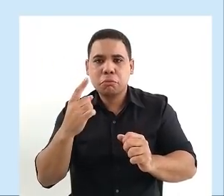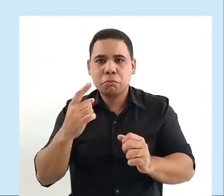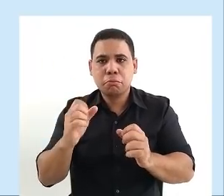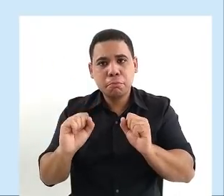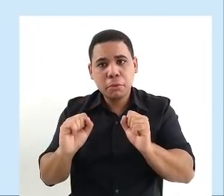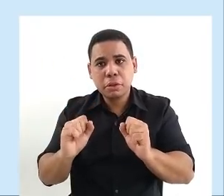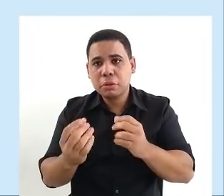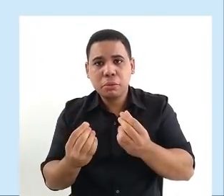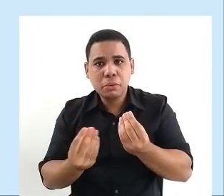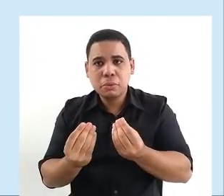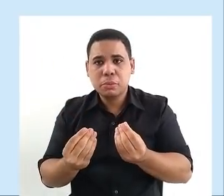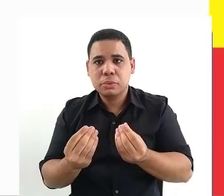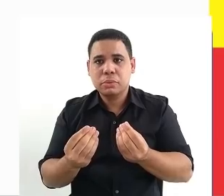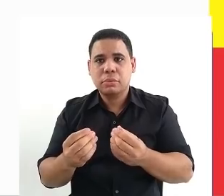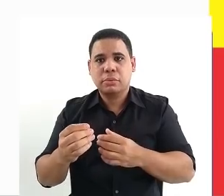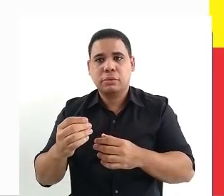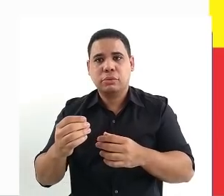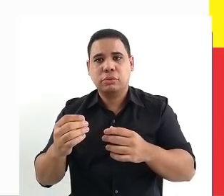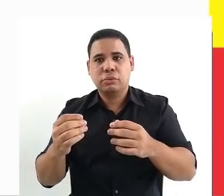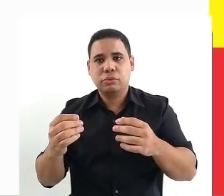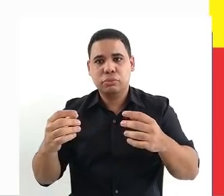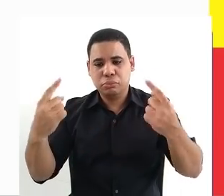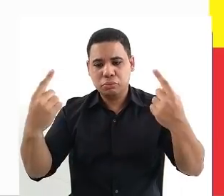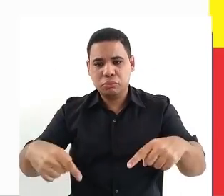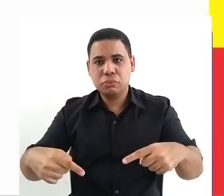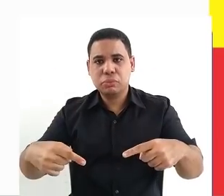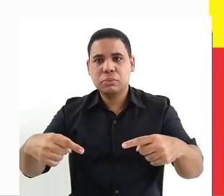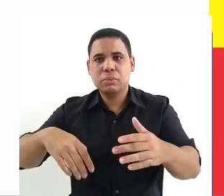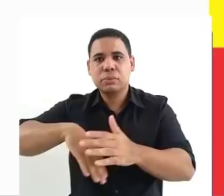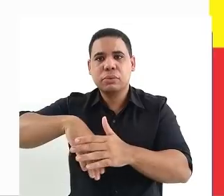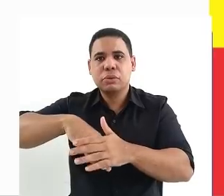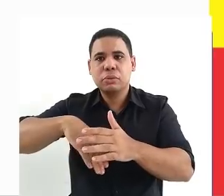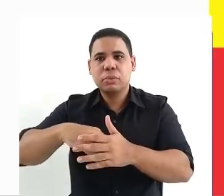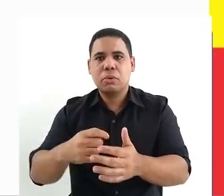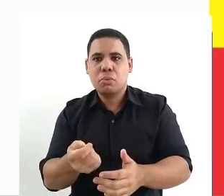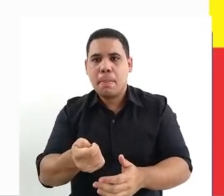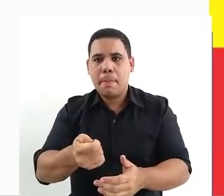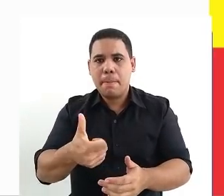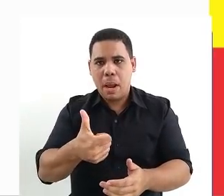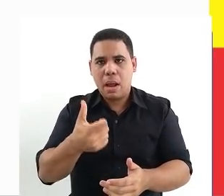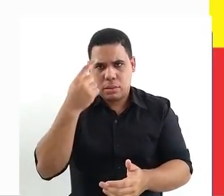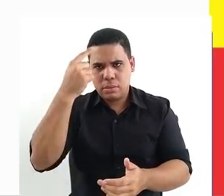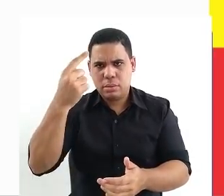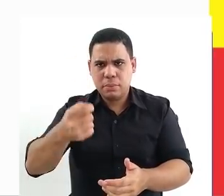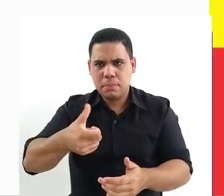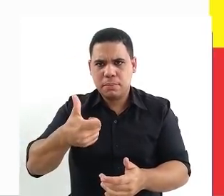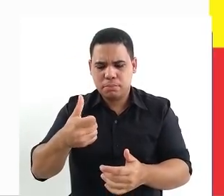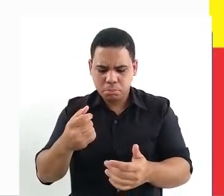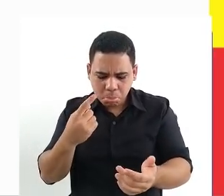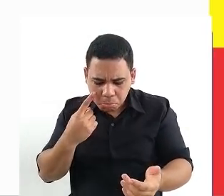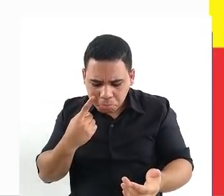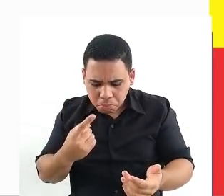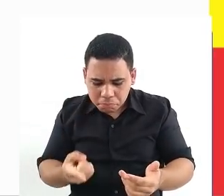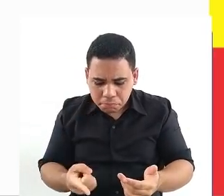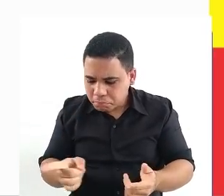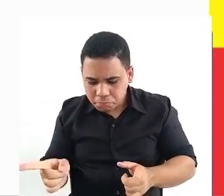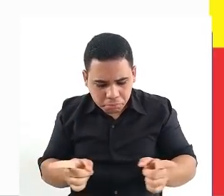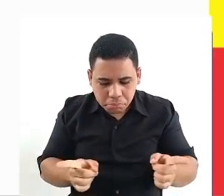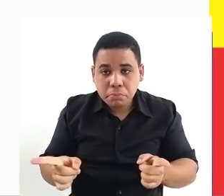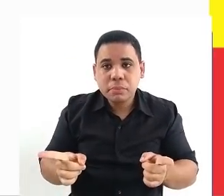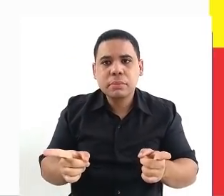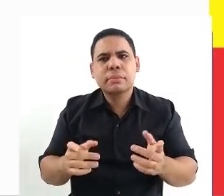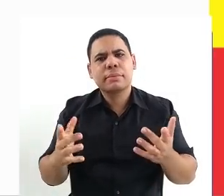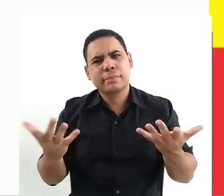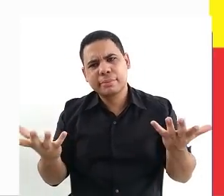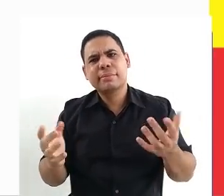já é depender do acaso. Um segundo exemplo que a gente está vendo direto, inclusive, são